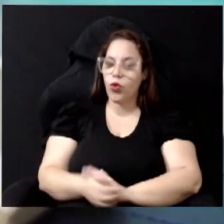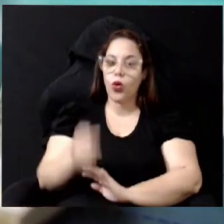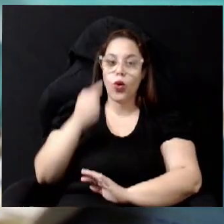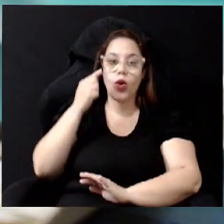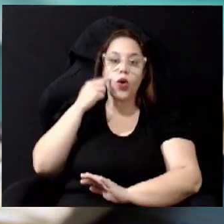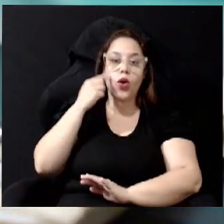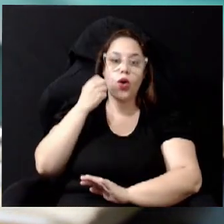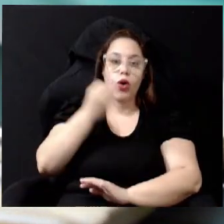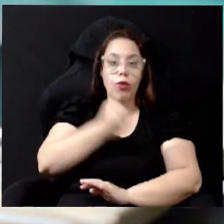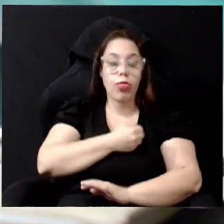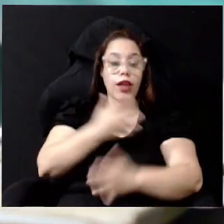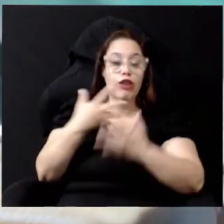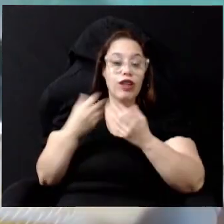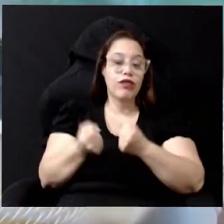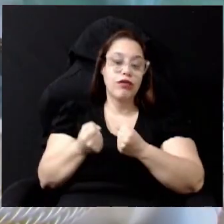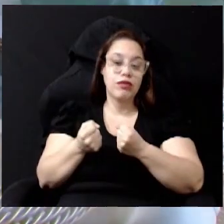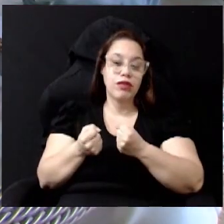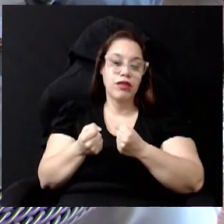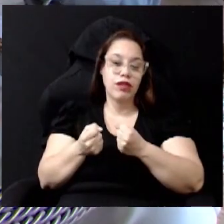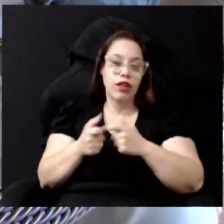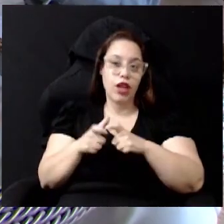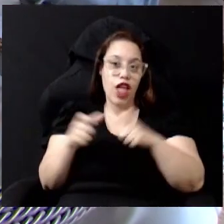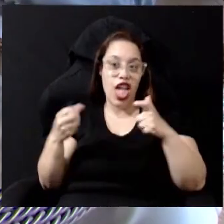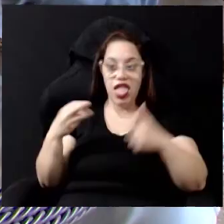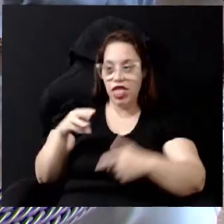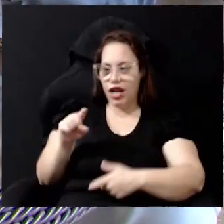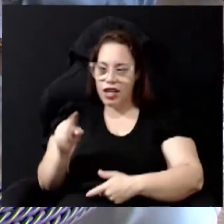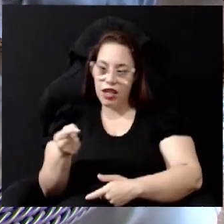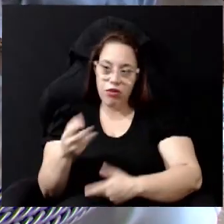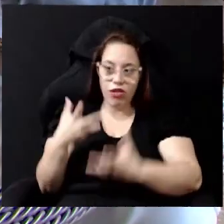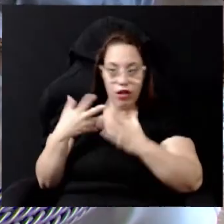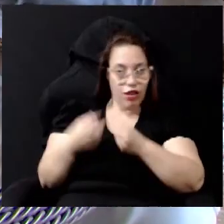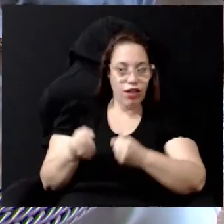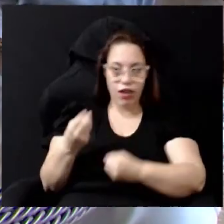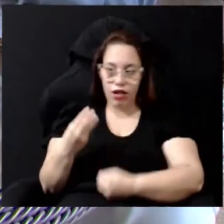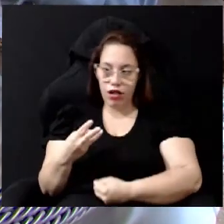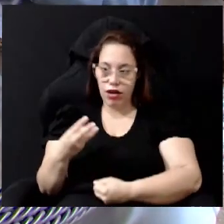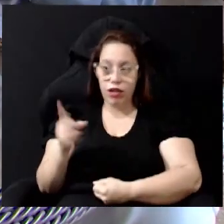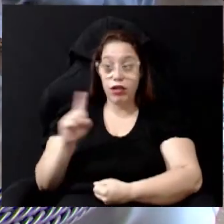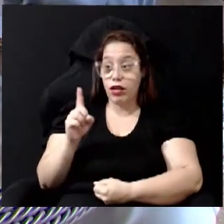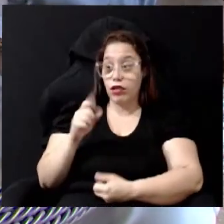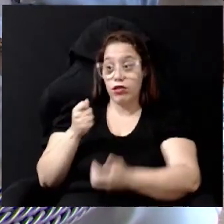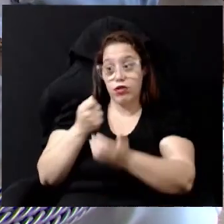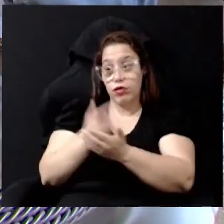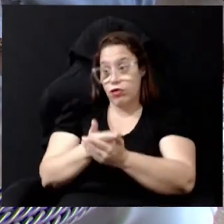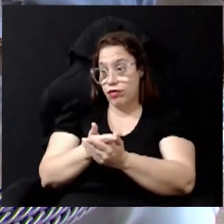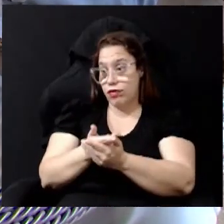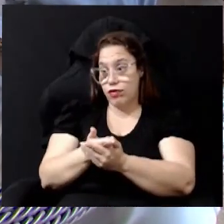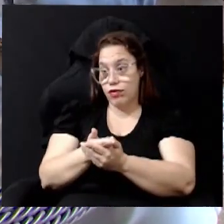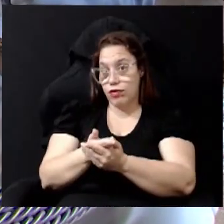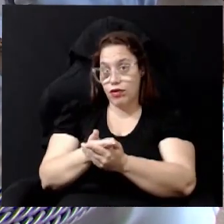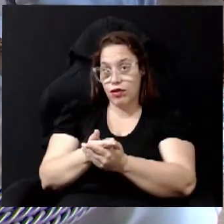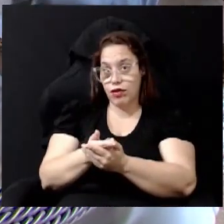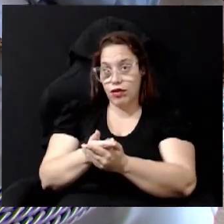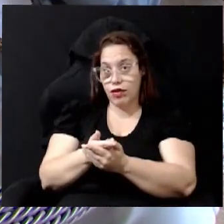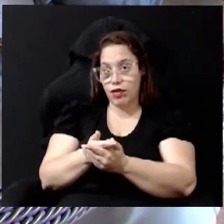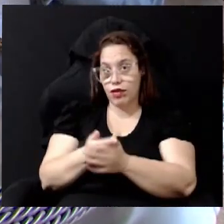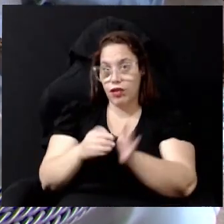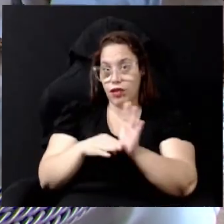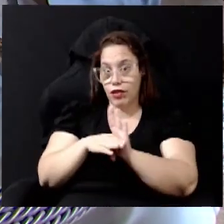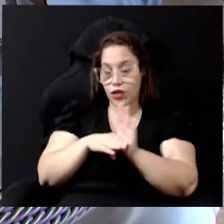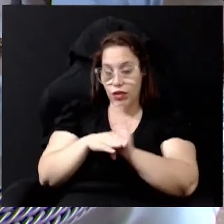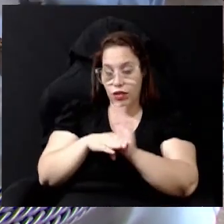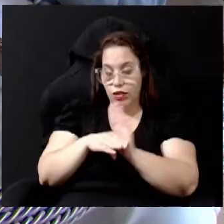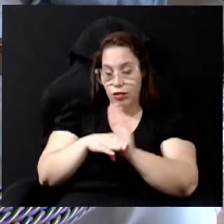recebendo e vê aquele tamanho. Não, é R$ 3.000, né? Eu ganho R$ 3.000. Não, você não ganha R$ 3.000. Se você já comprometeu no seu fluxo de caixa